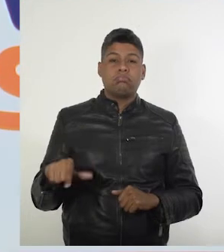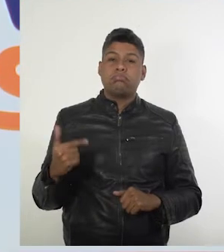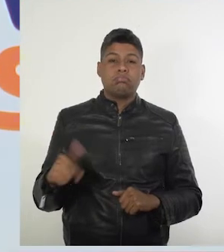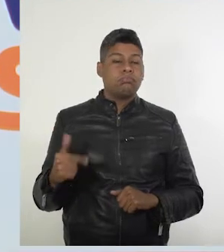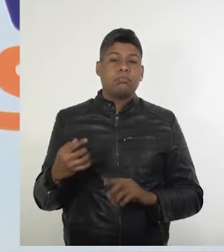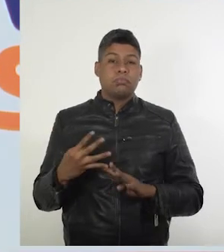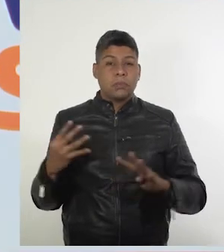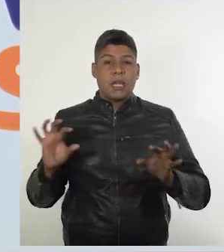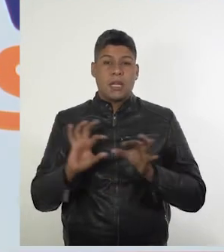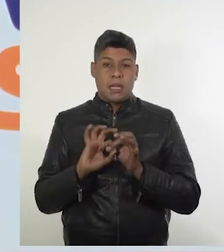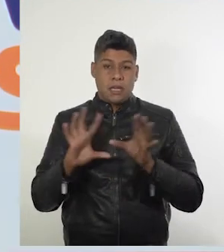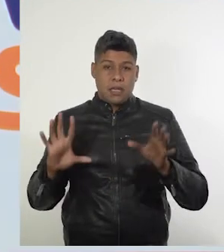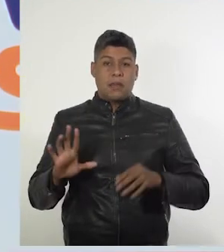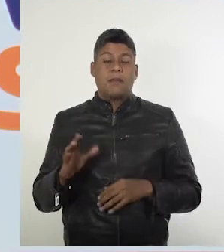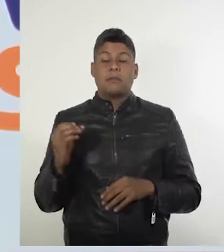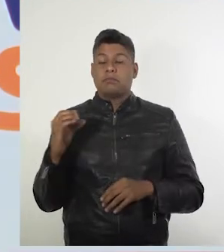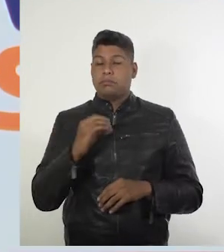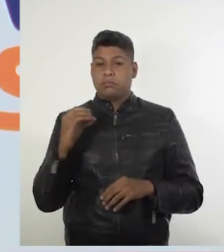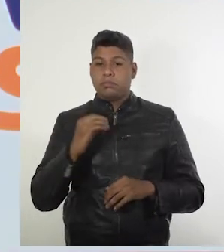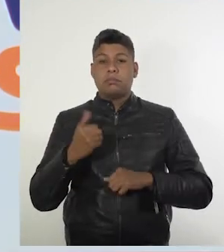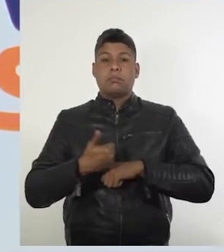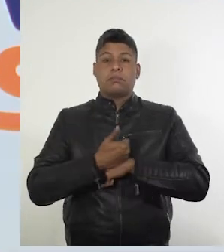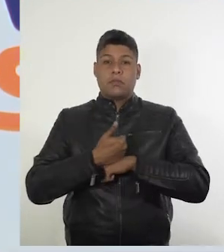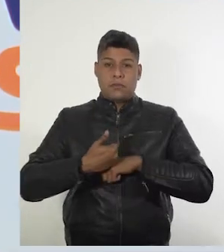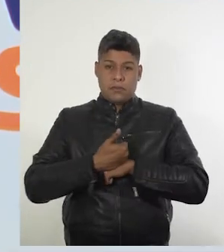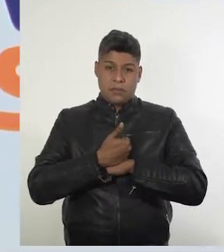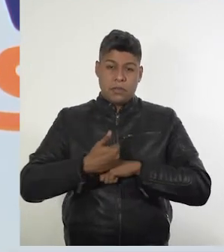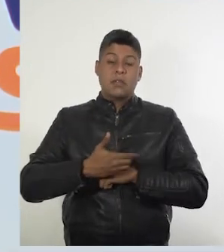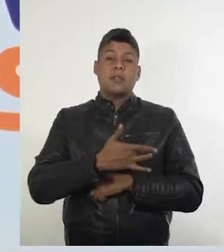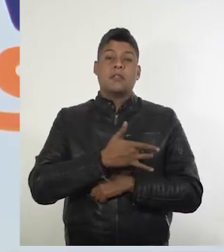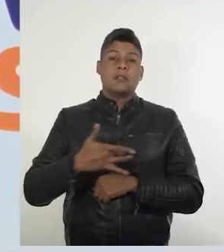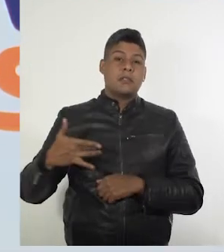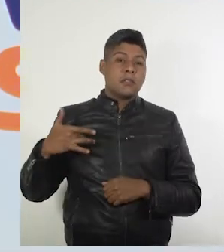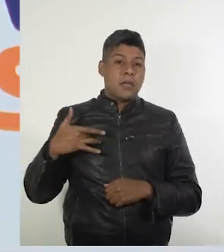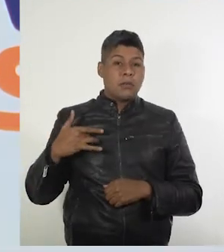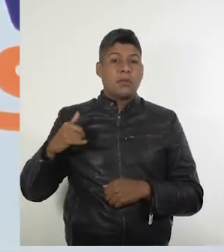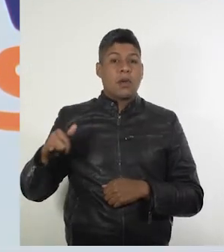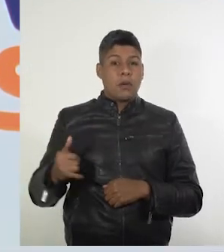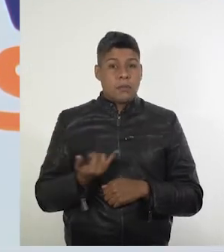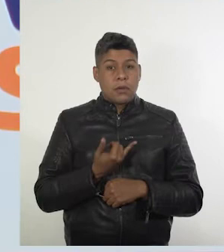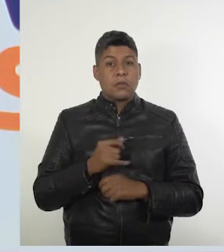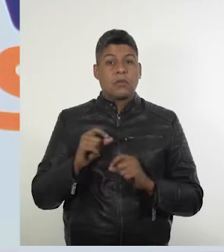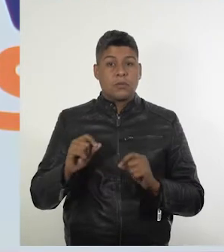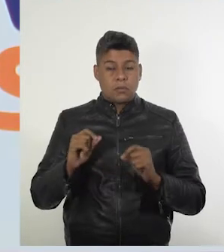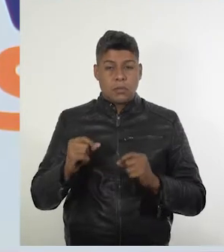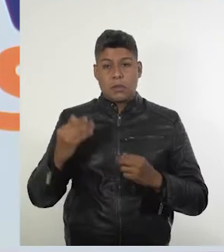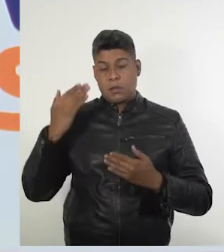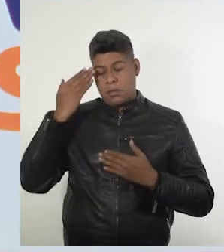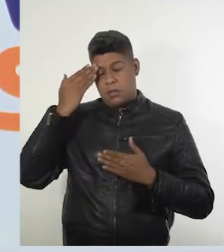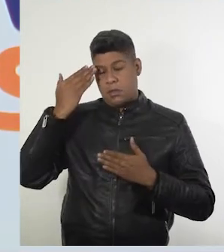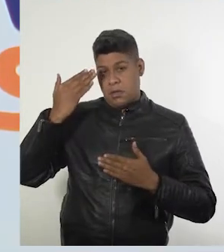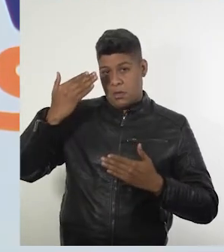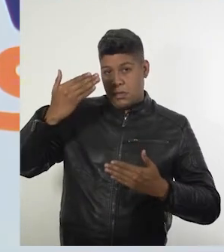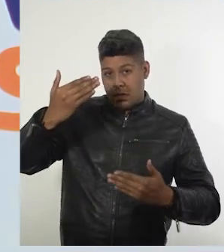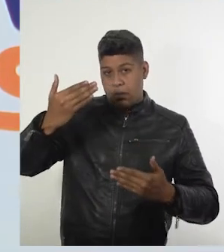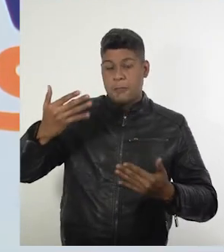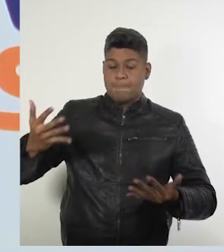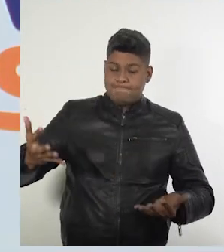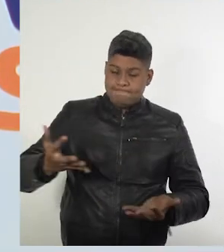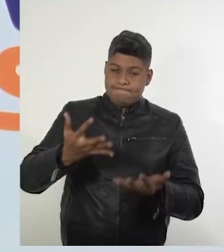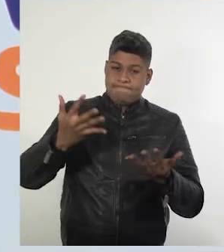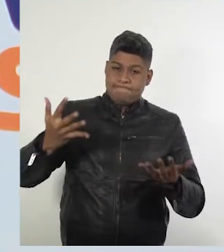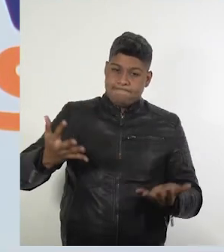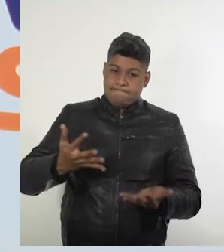livre, para poder, inclusive, agilizar o trabalho dos nossos profissionais de saúde, que eu aproveito aqui para fazer um grande agradecimento do empenho de